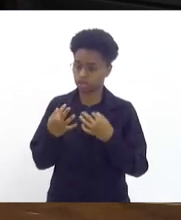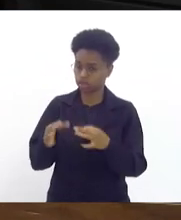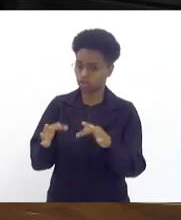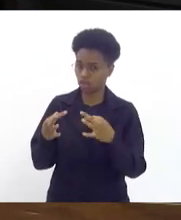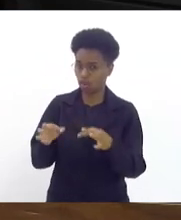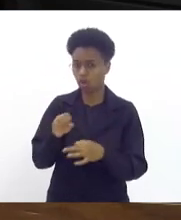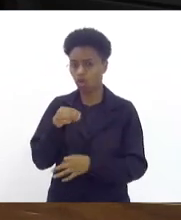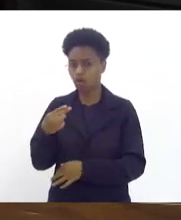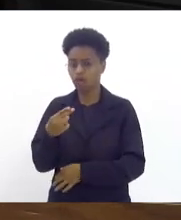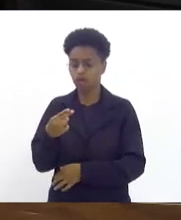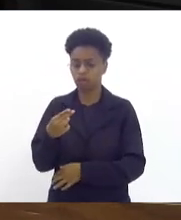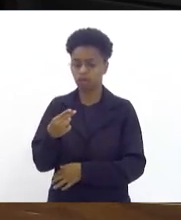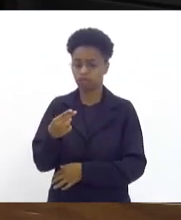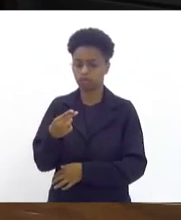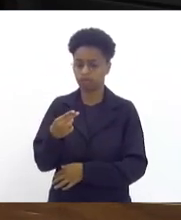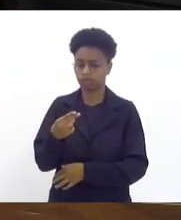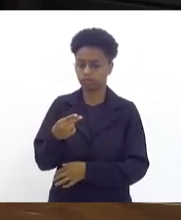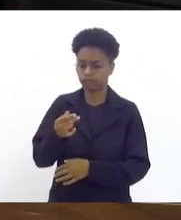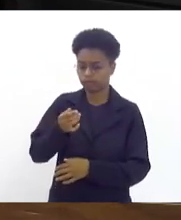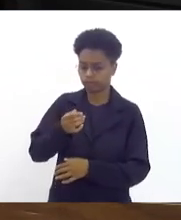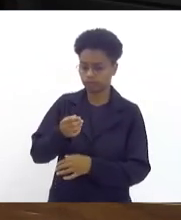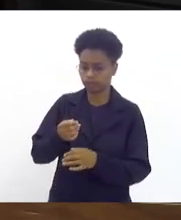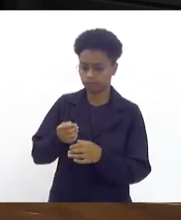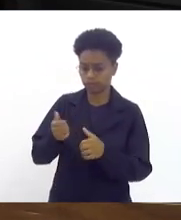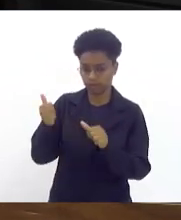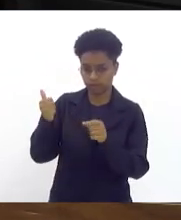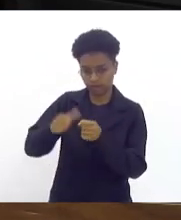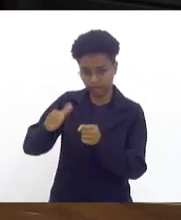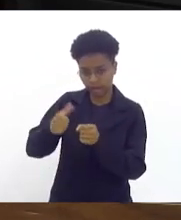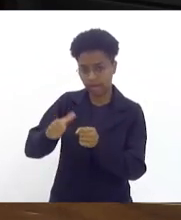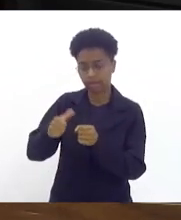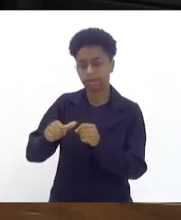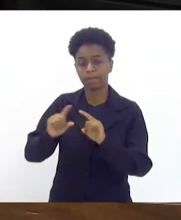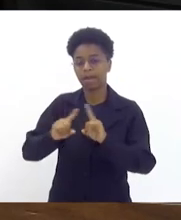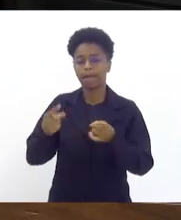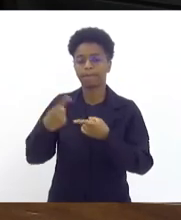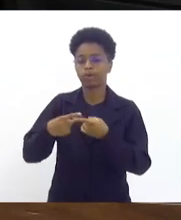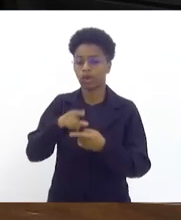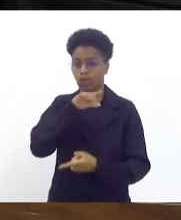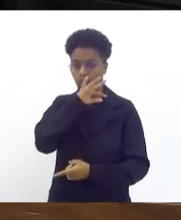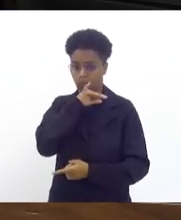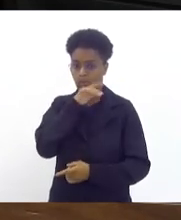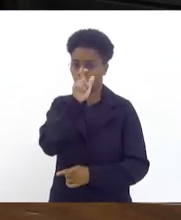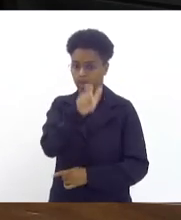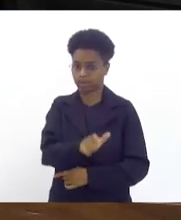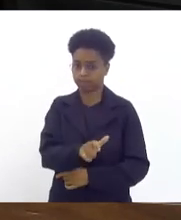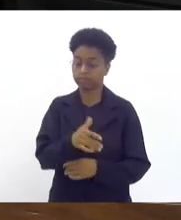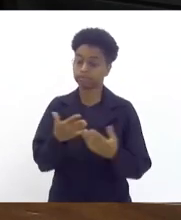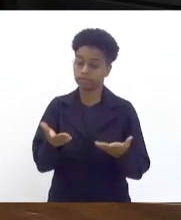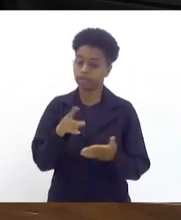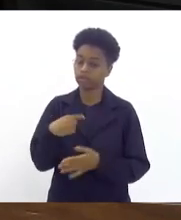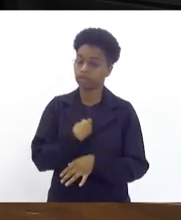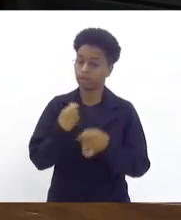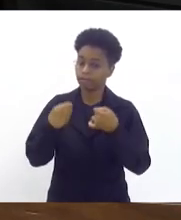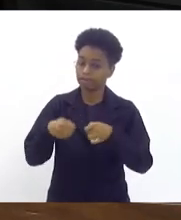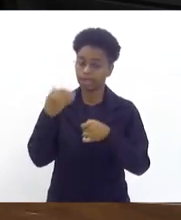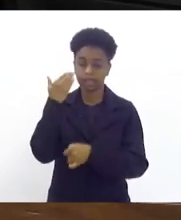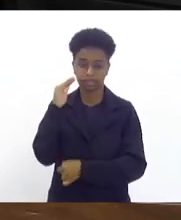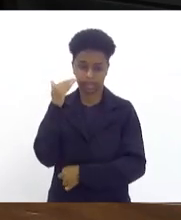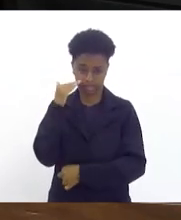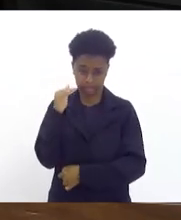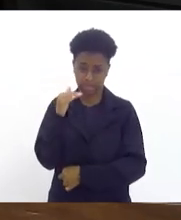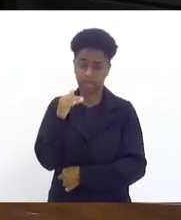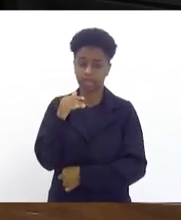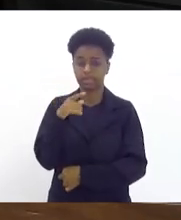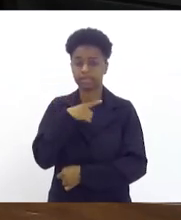ele foi fumar um craque ele afogou a dor ali ele fez por maldade Então a gente tem que entender que existe sim